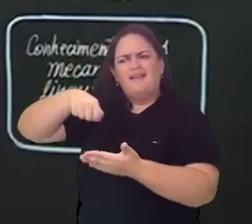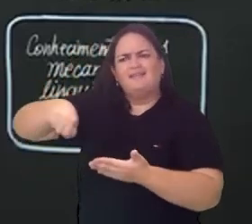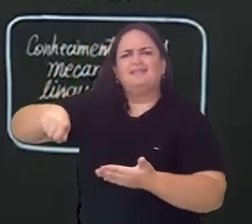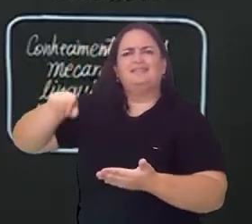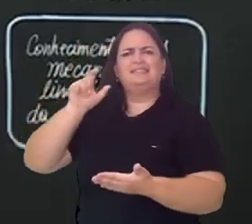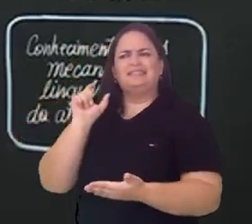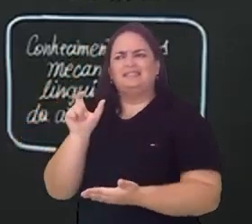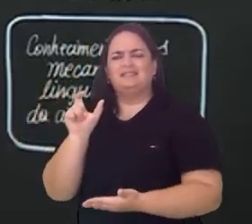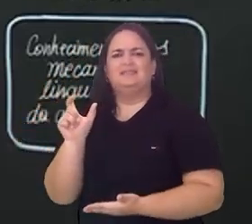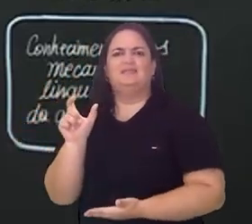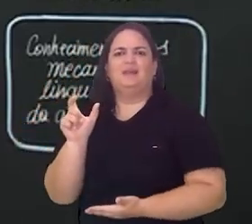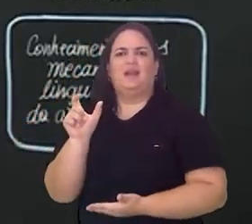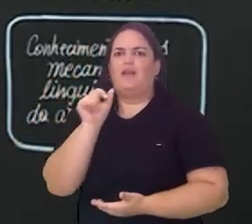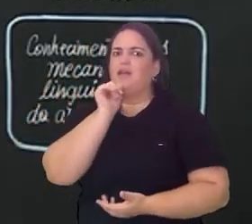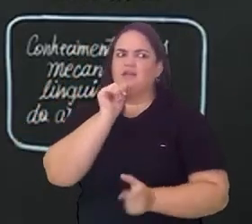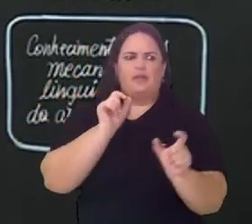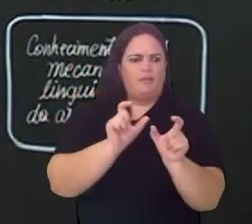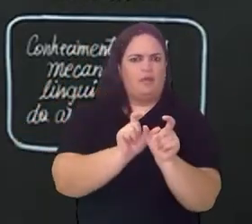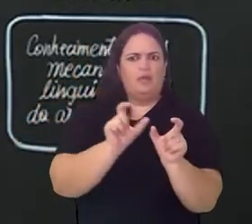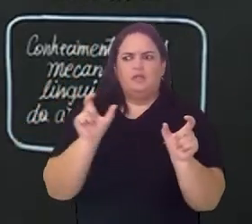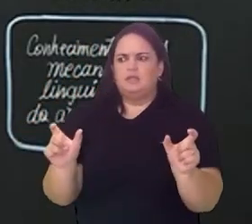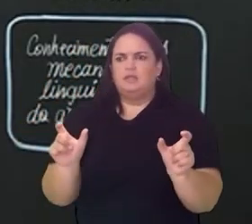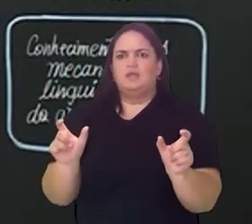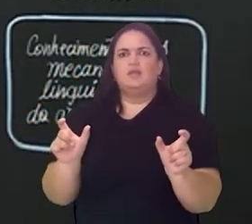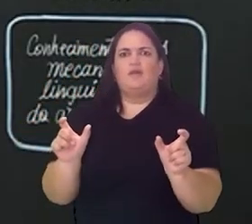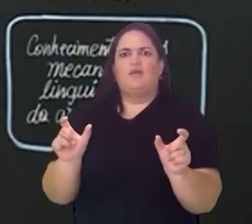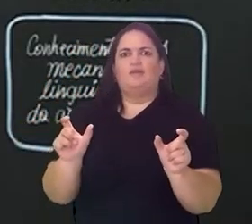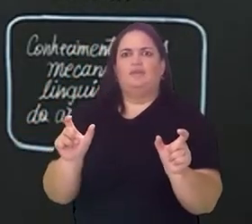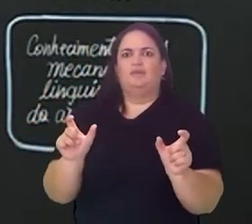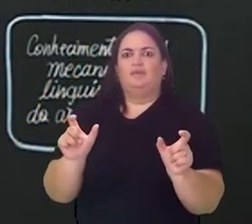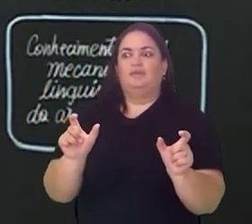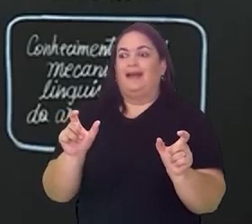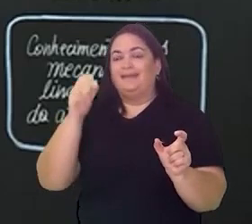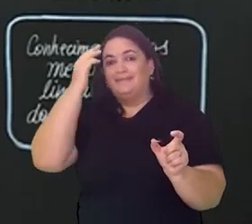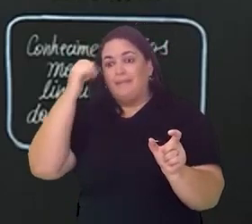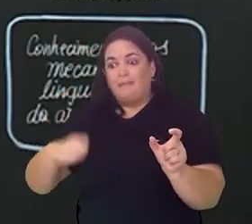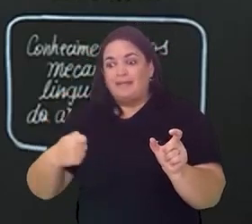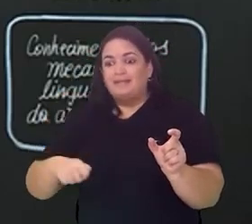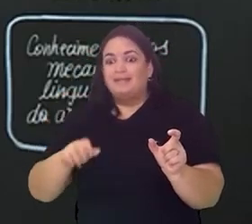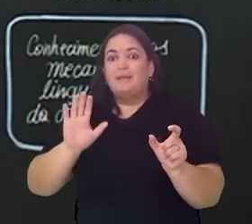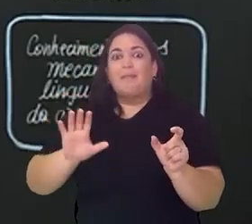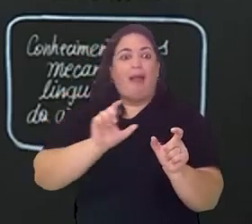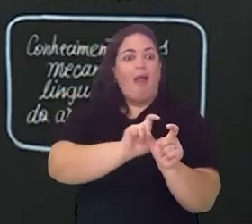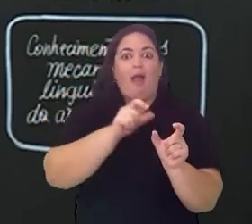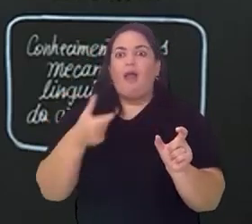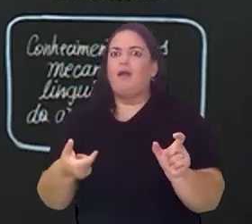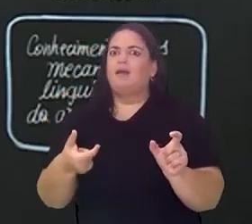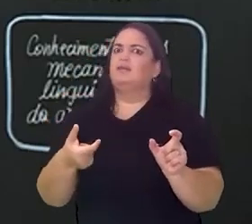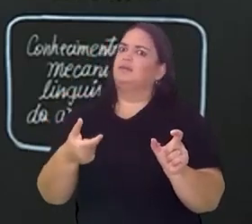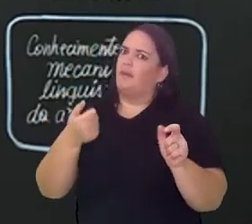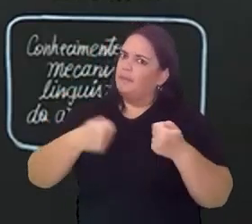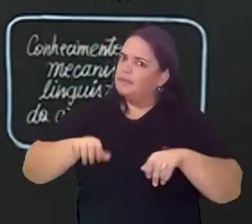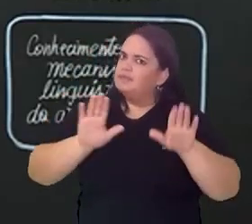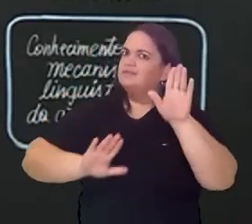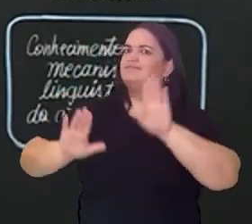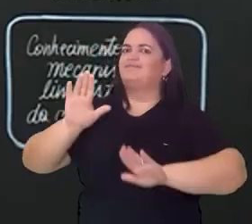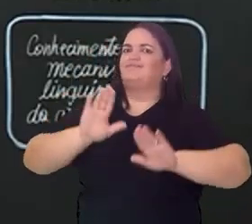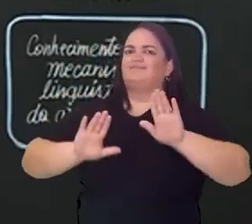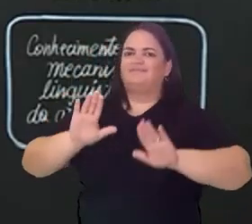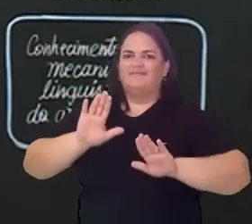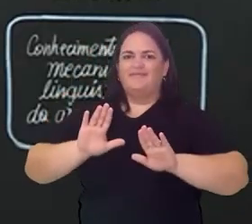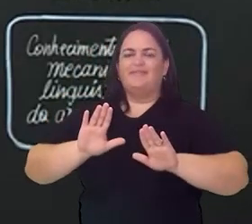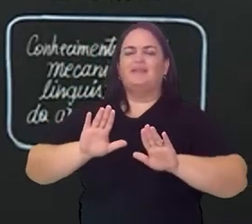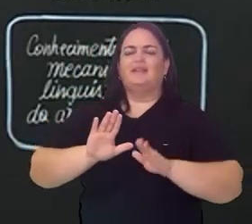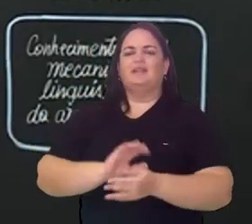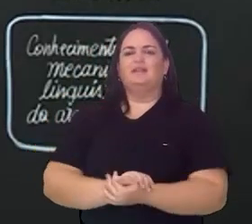significados semelhantes, palavras que não são sinônimas, então você precisa estar bem atento na hora de construir essa coesão lexical para encontrar vocabulários,